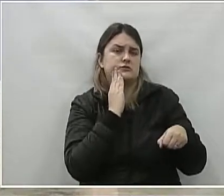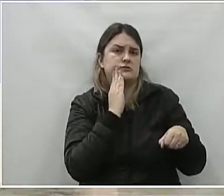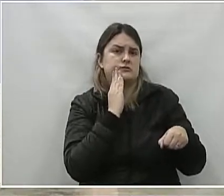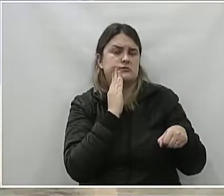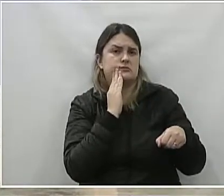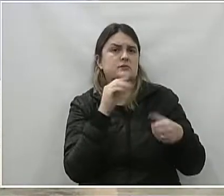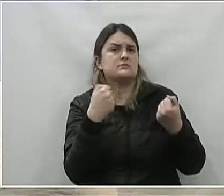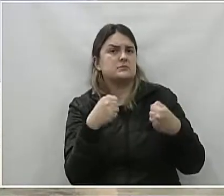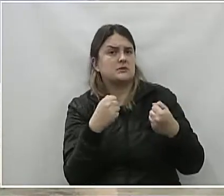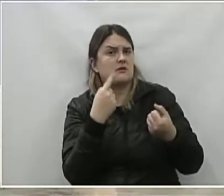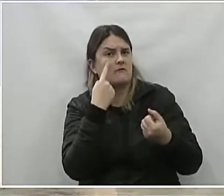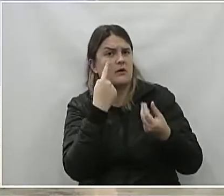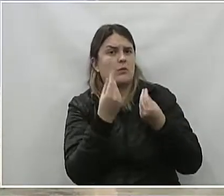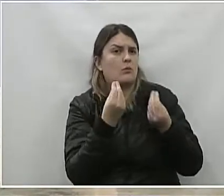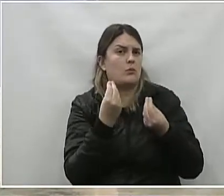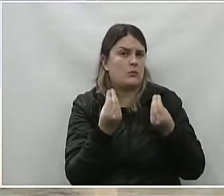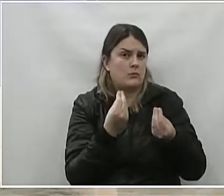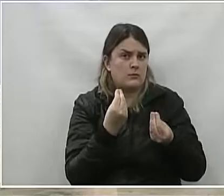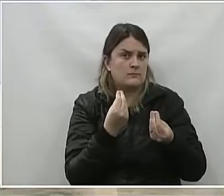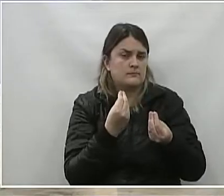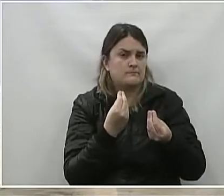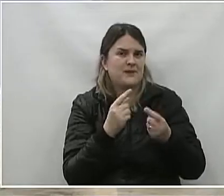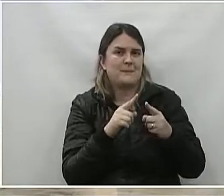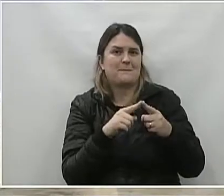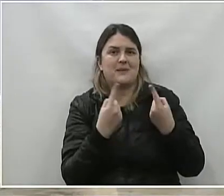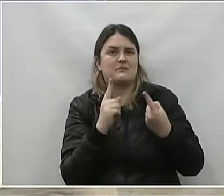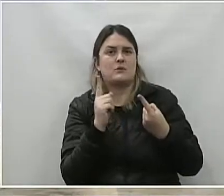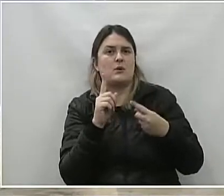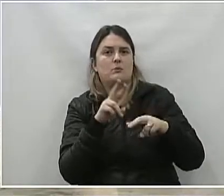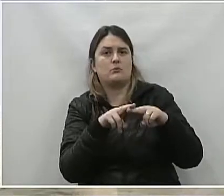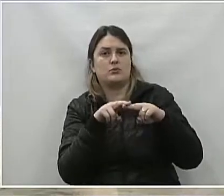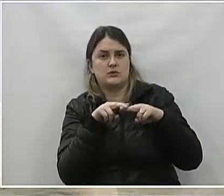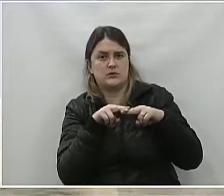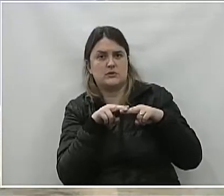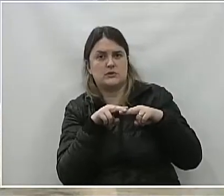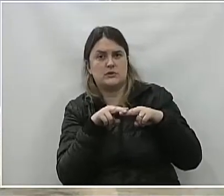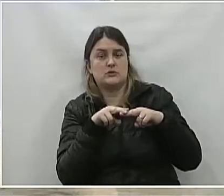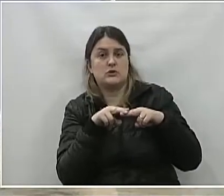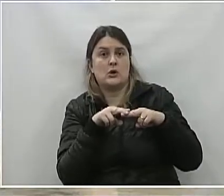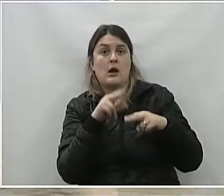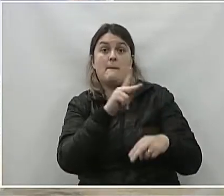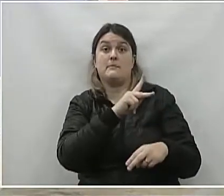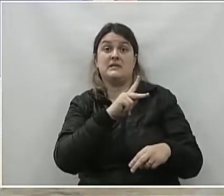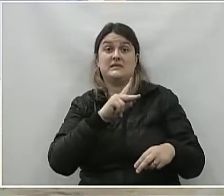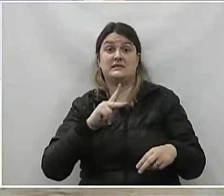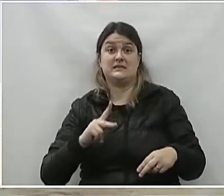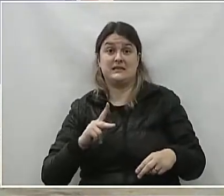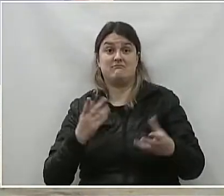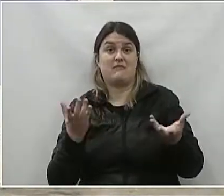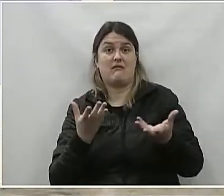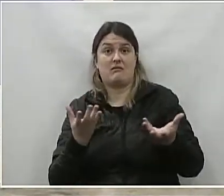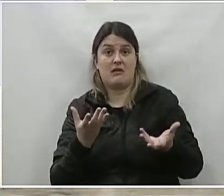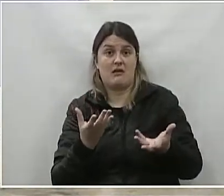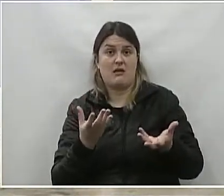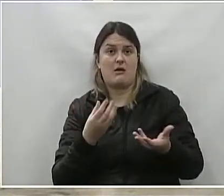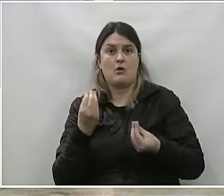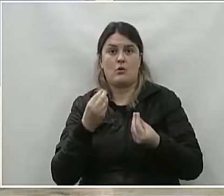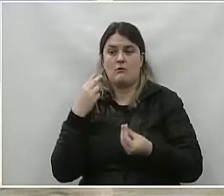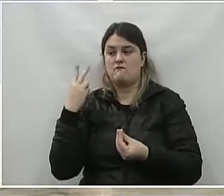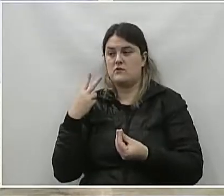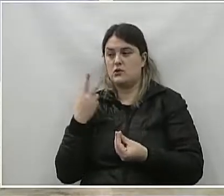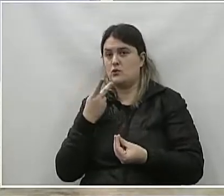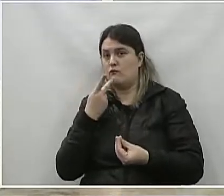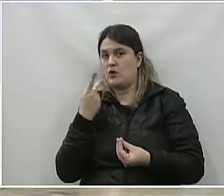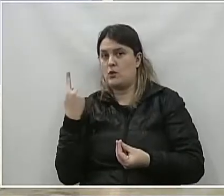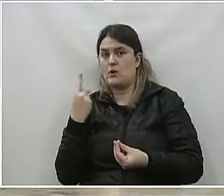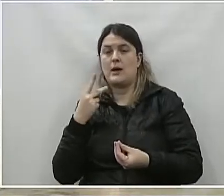Nós precisamos achar alguma forma. Mas não é por isso que o presidente, que é, como o vereador